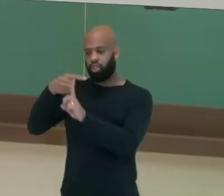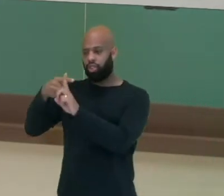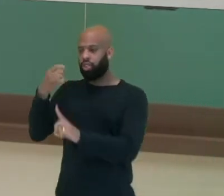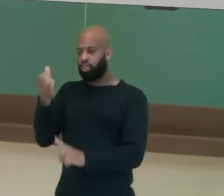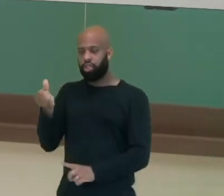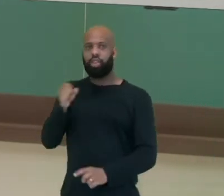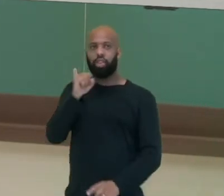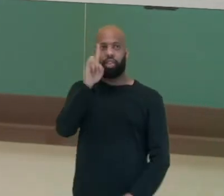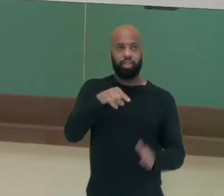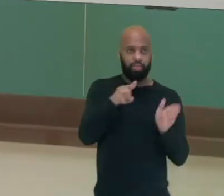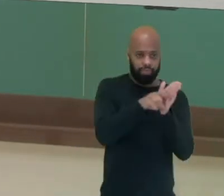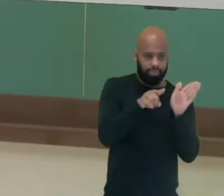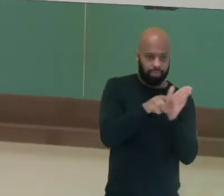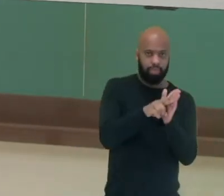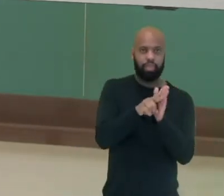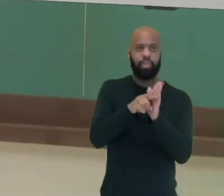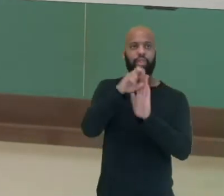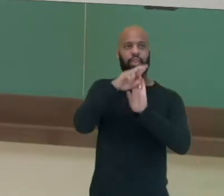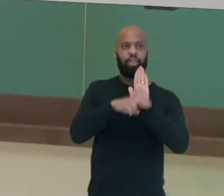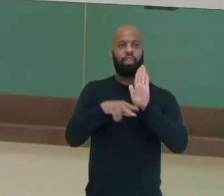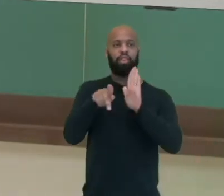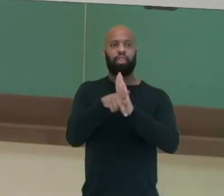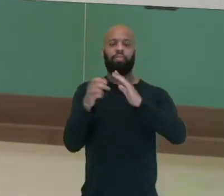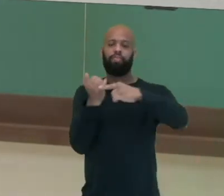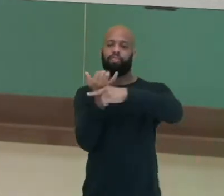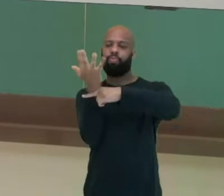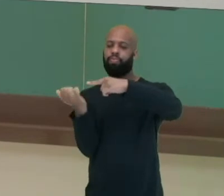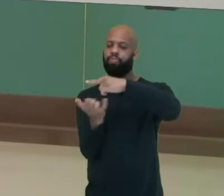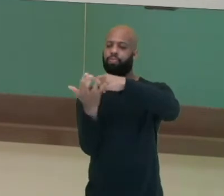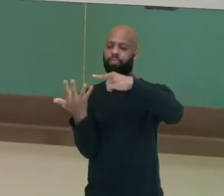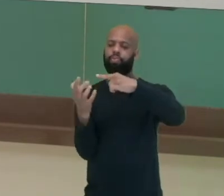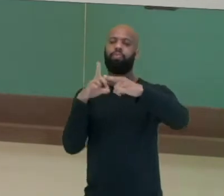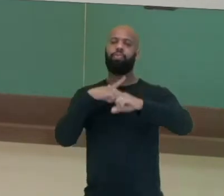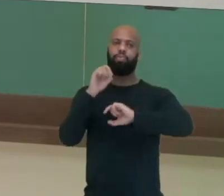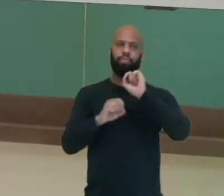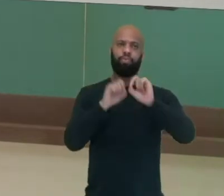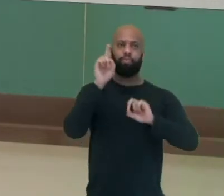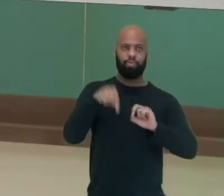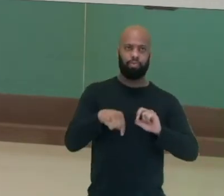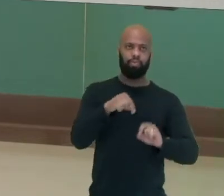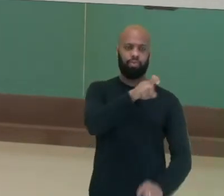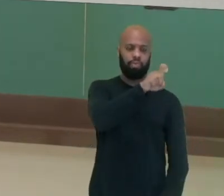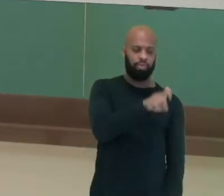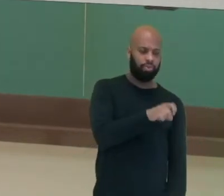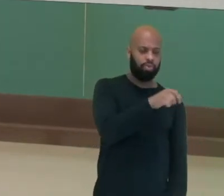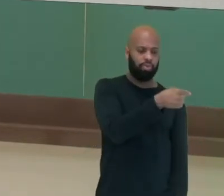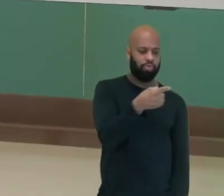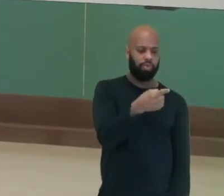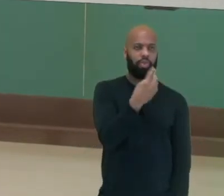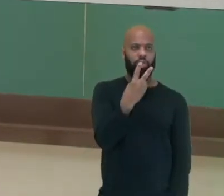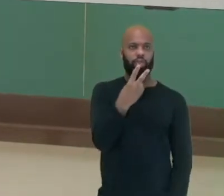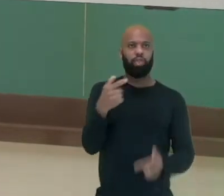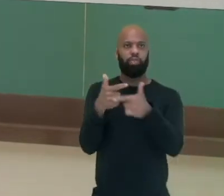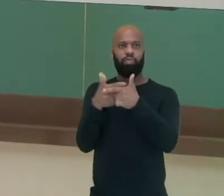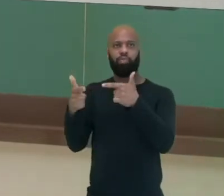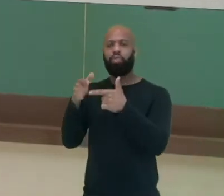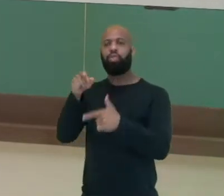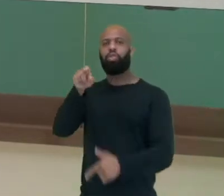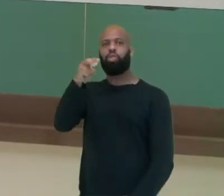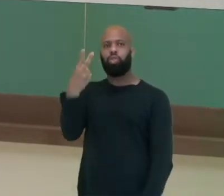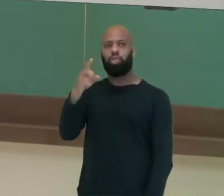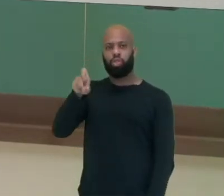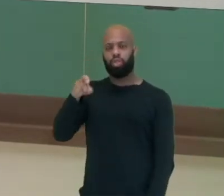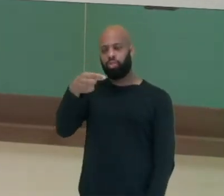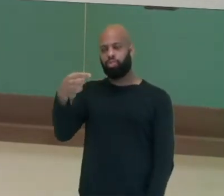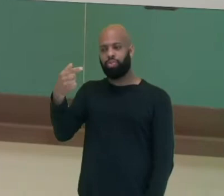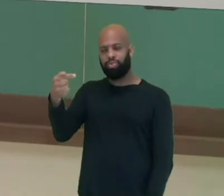Subtração. Propriedade do quociente. Então, vai ficar x menos 2, que divide 2x menos 7. Pensem sobre isso e